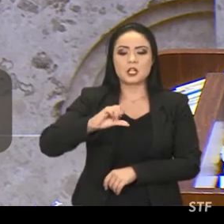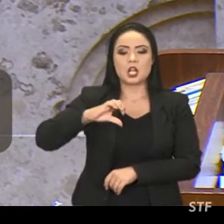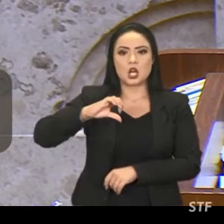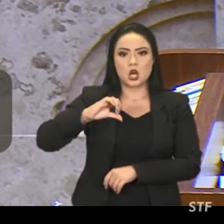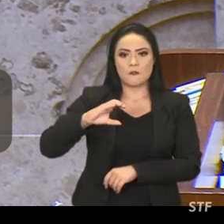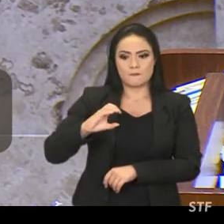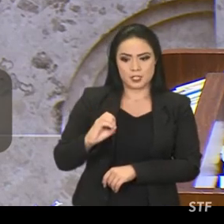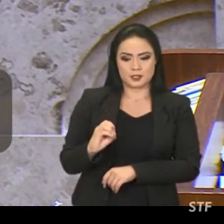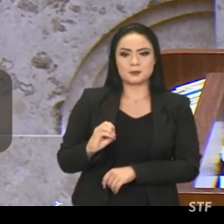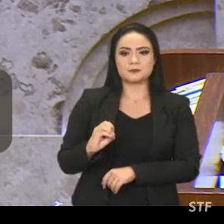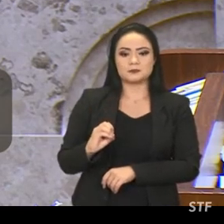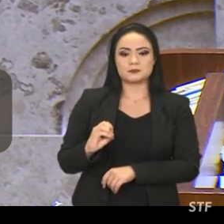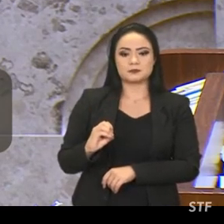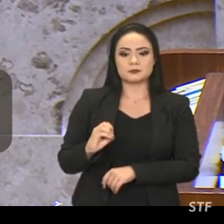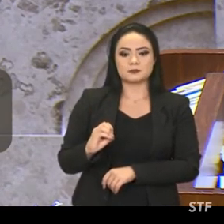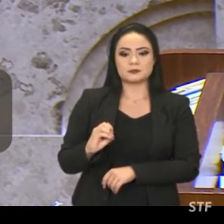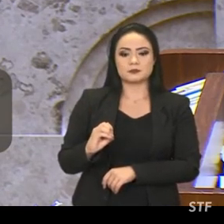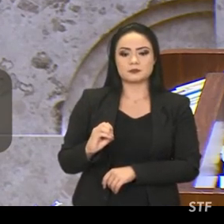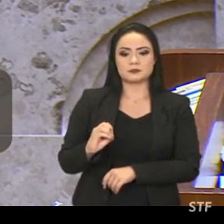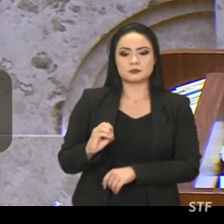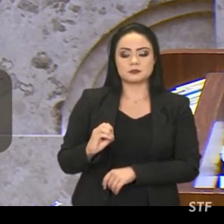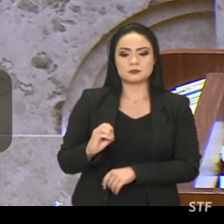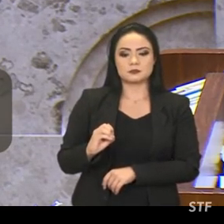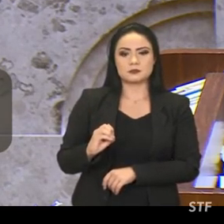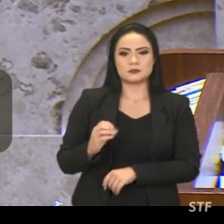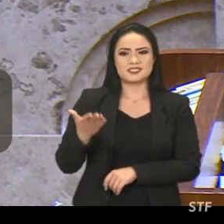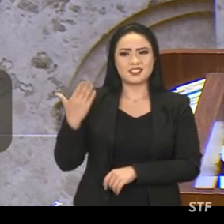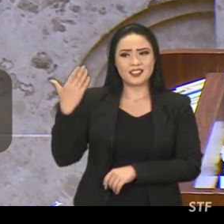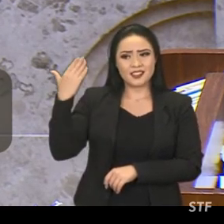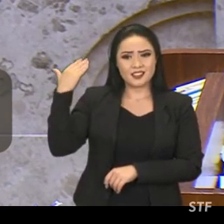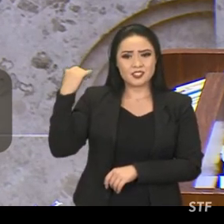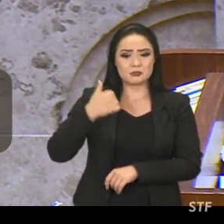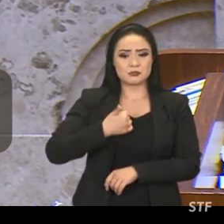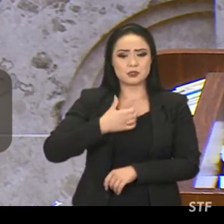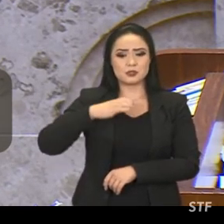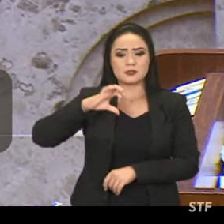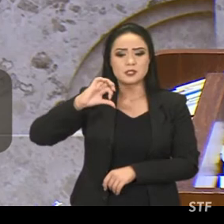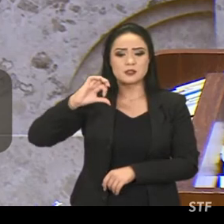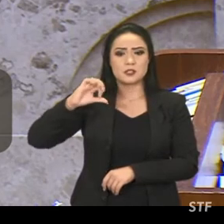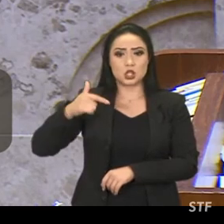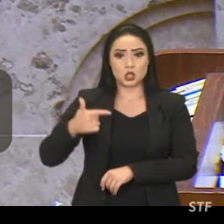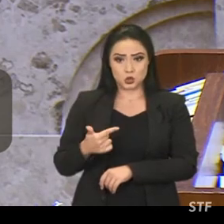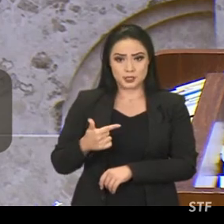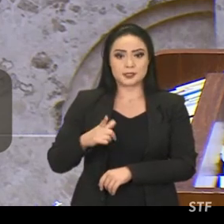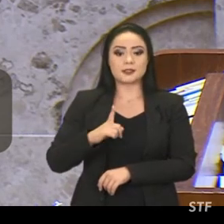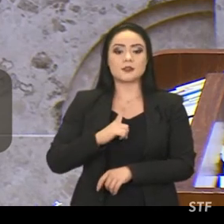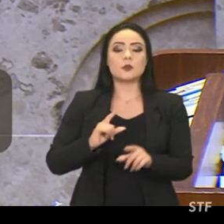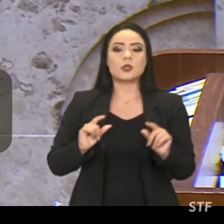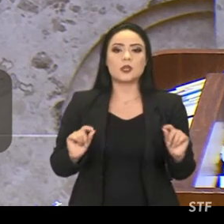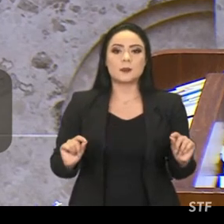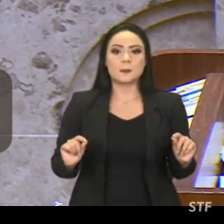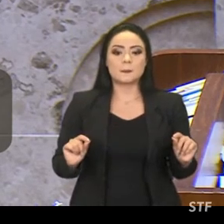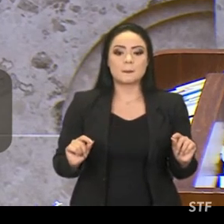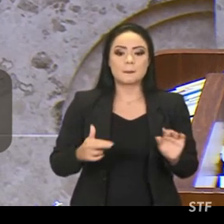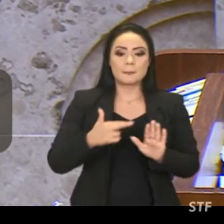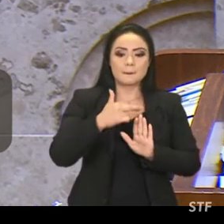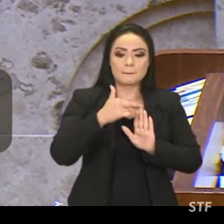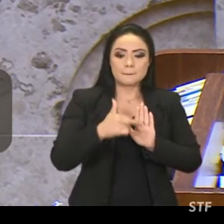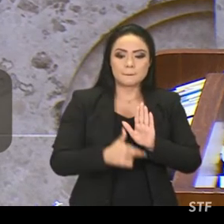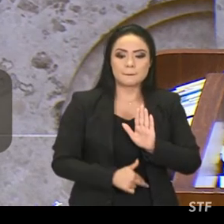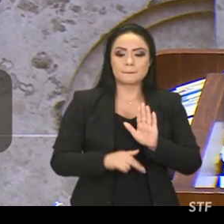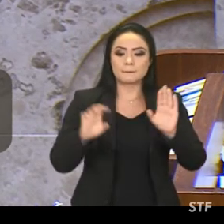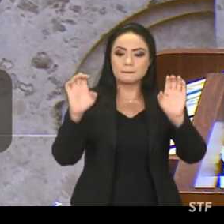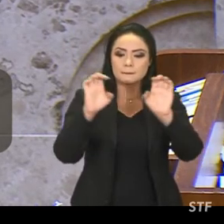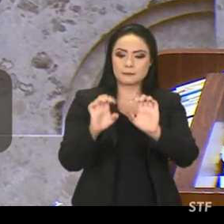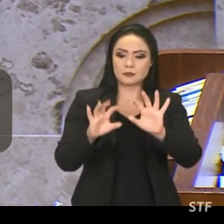1890. E desde 1892, quando houve a regulamentação da estrutura